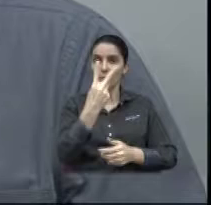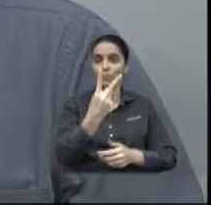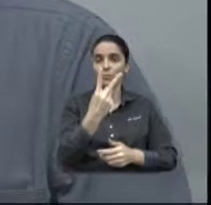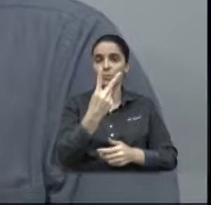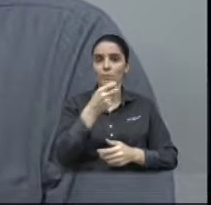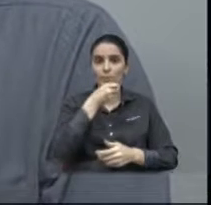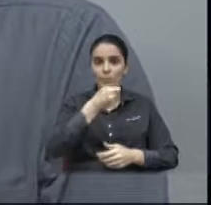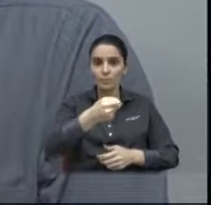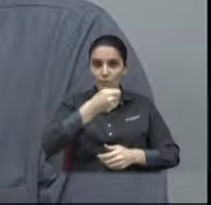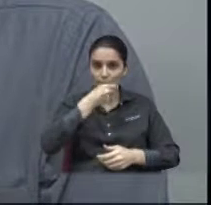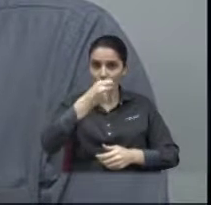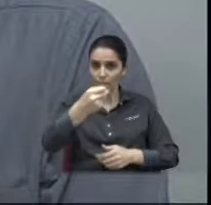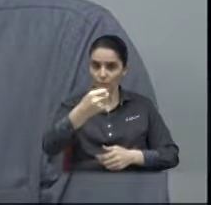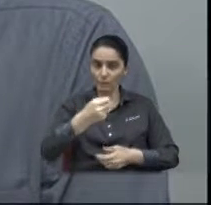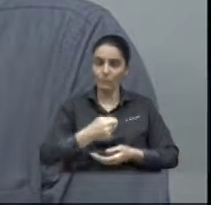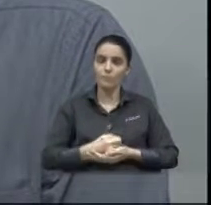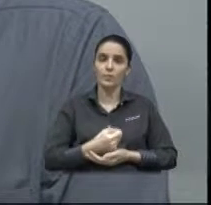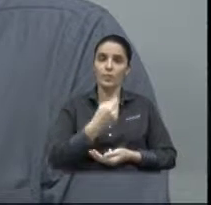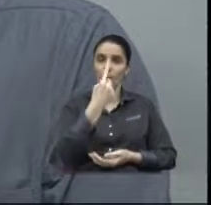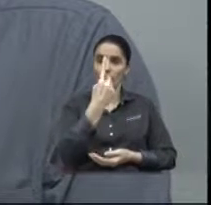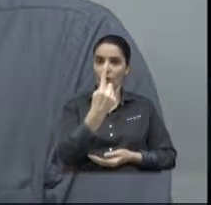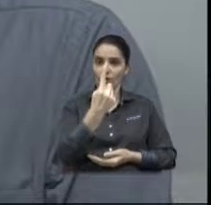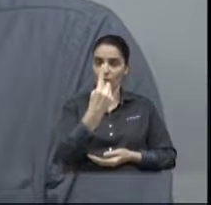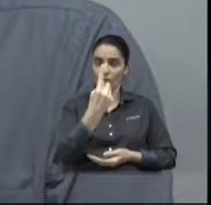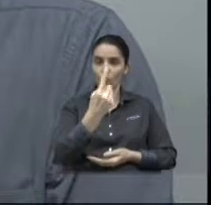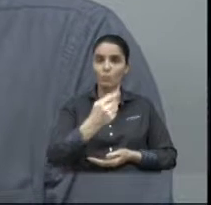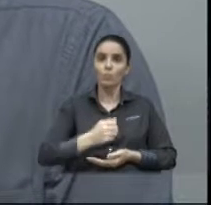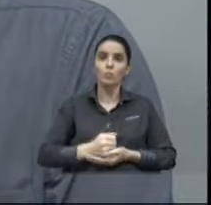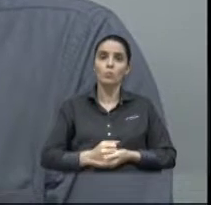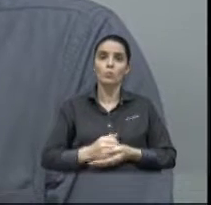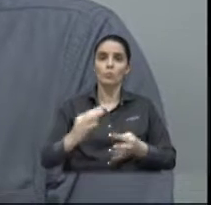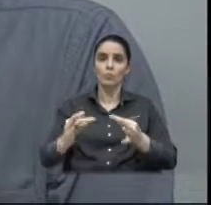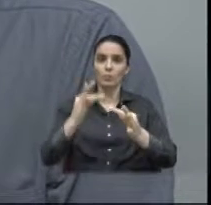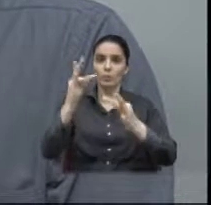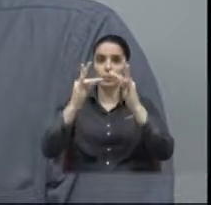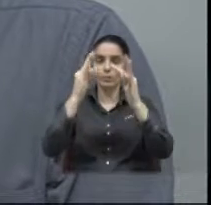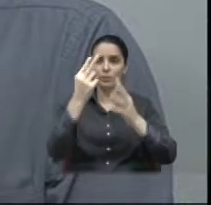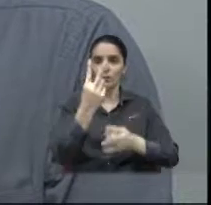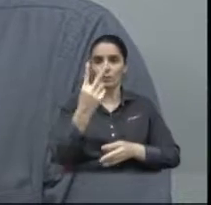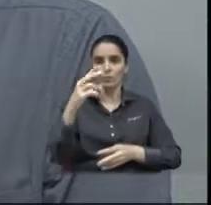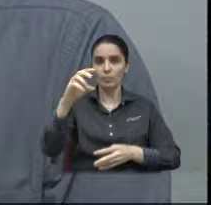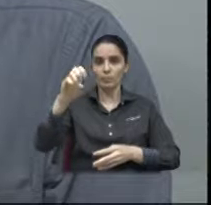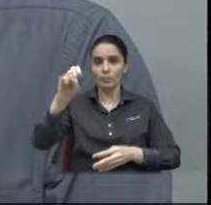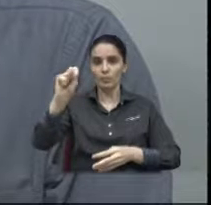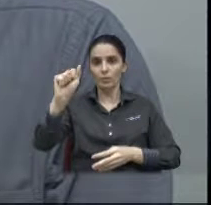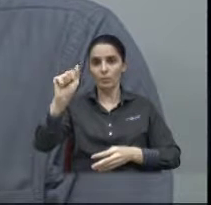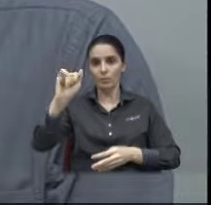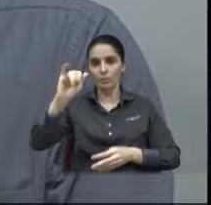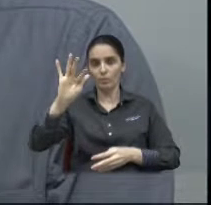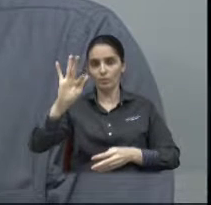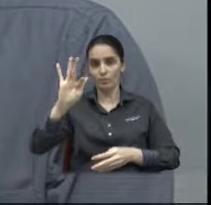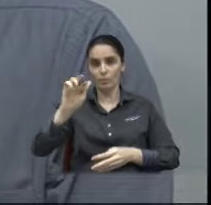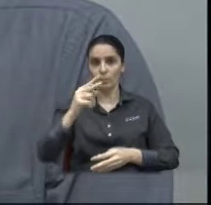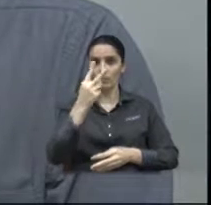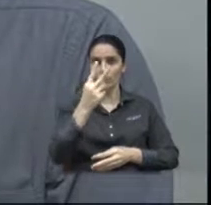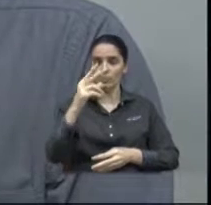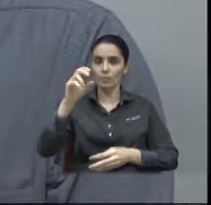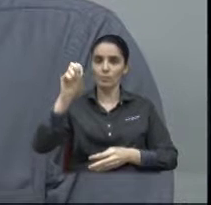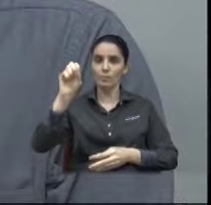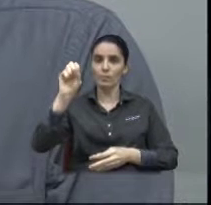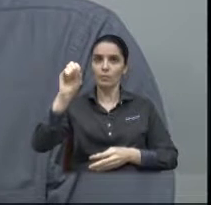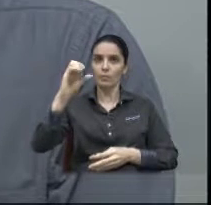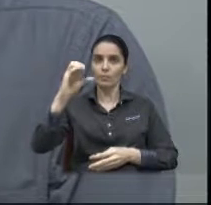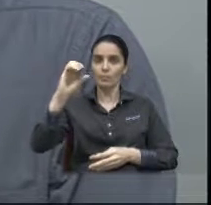imprensa, 1 na consultoria técnica, 2 no SAF, 1 na CNJ, 2 na